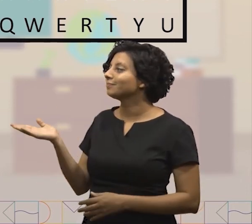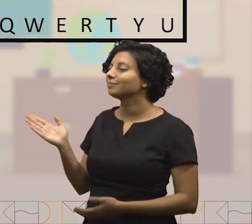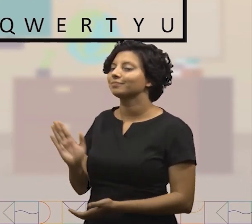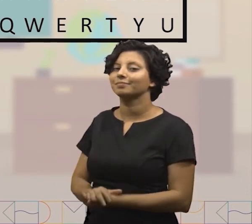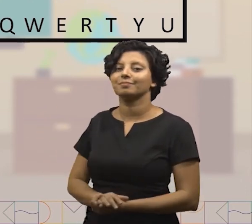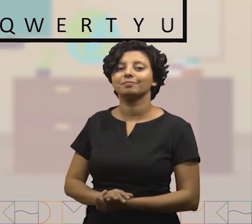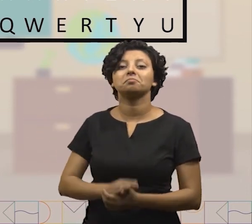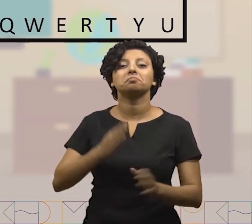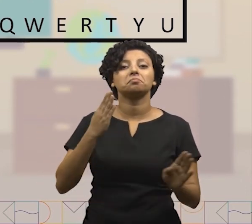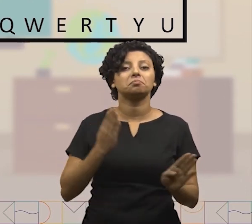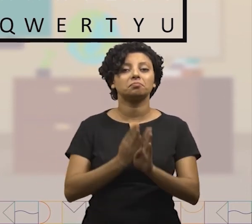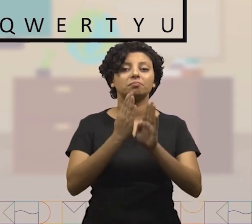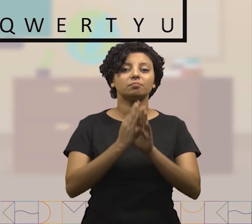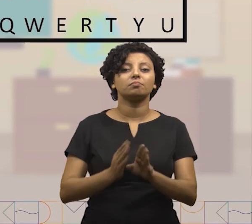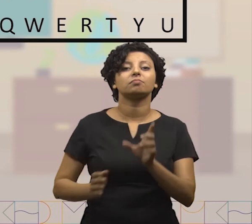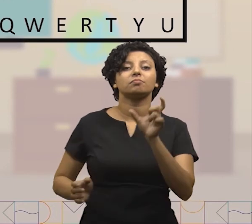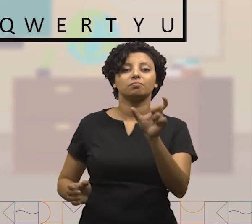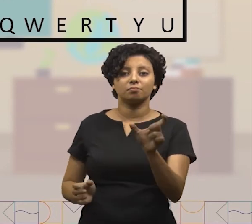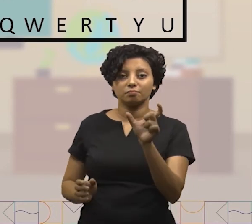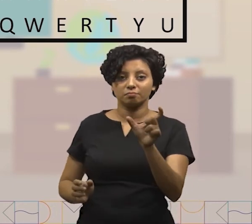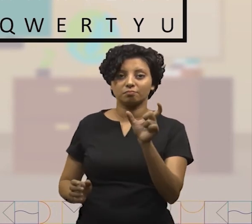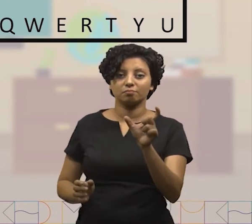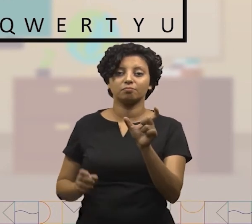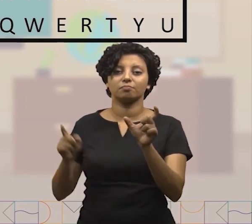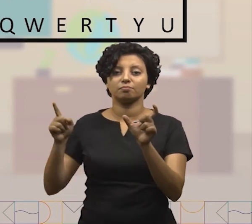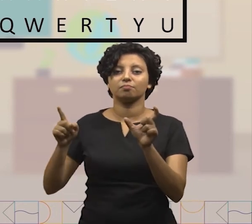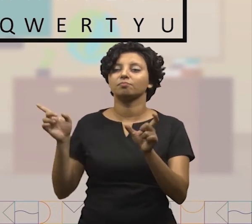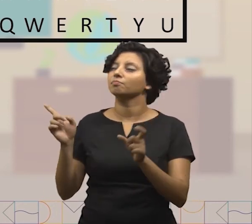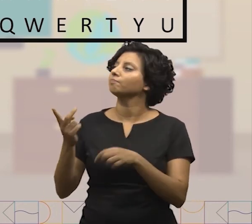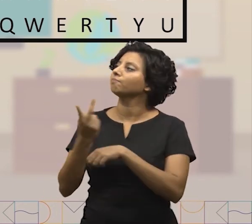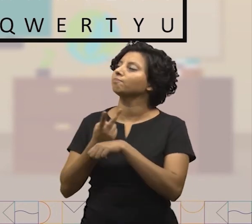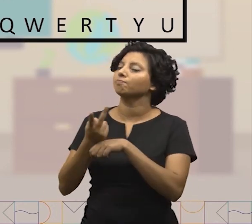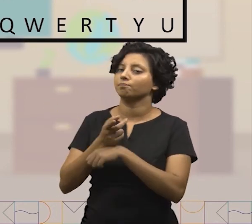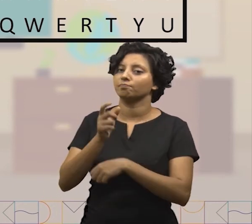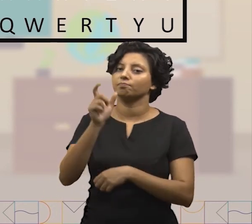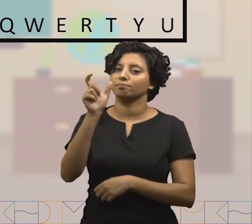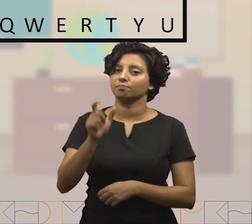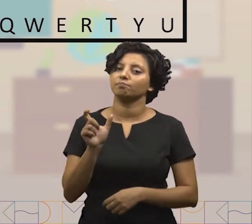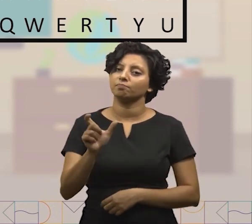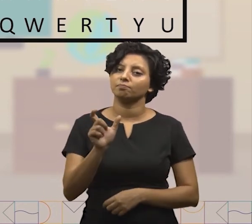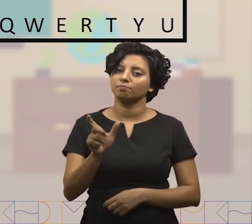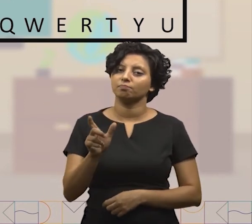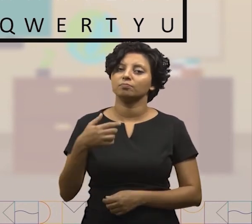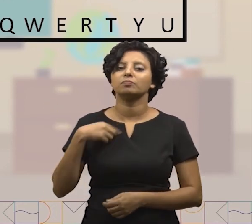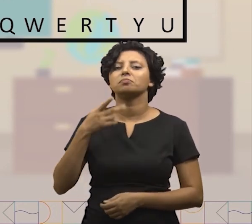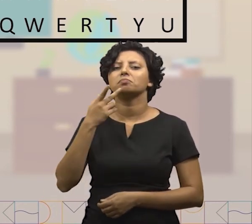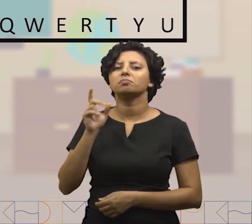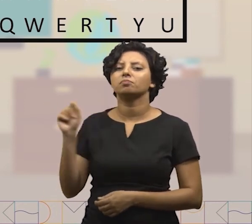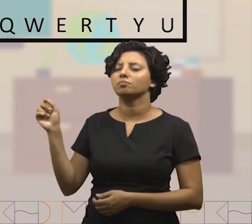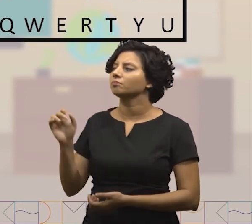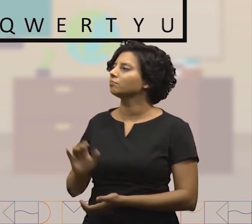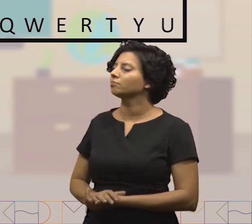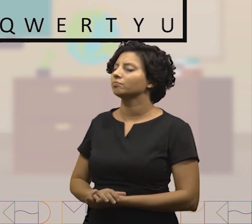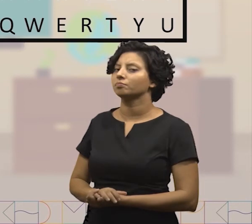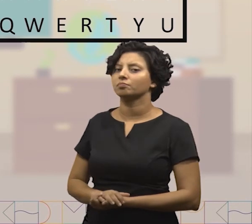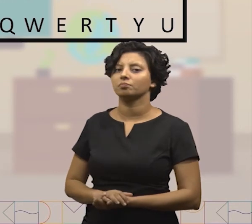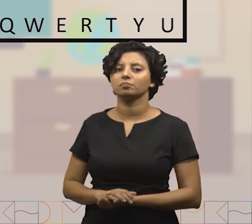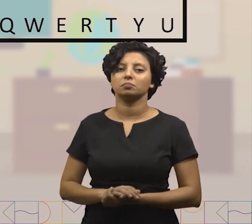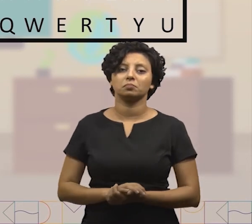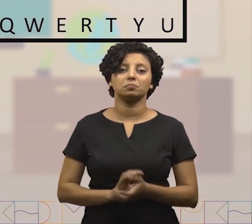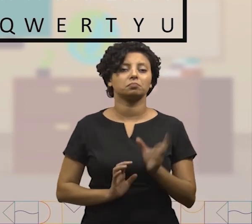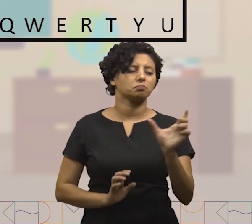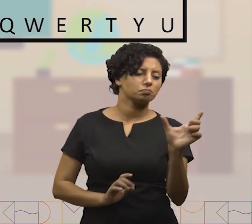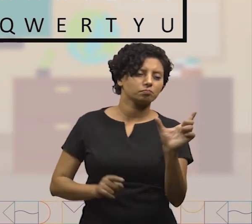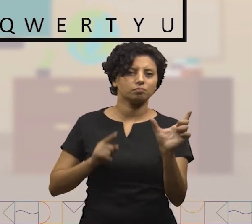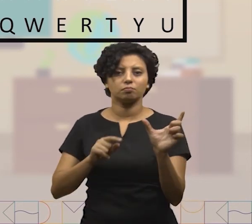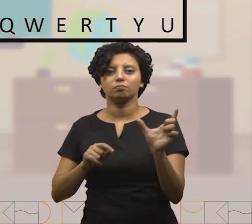E encontre a palavra-chave no caça-palavras. Então, o que o sistema respiratório está falando para a gente?